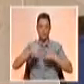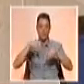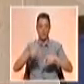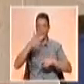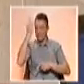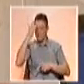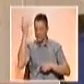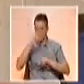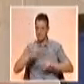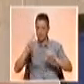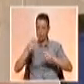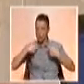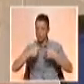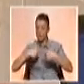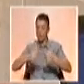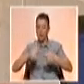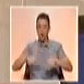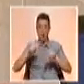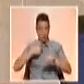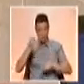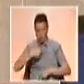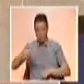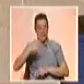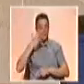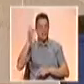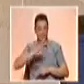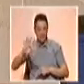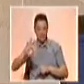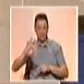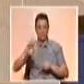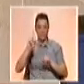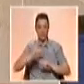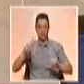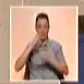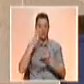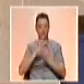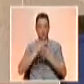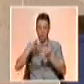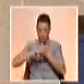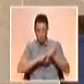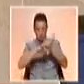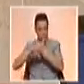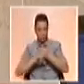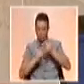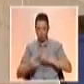ser consumidor e, portanto, nós tentamos, e esse trabalho, claro, que não é só da associação, deve ser